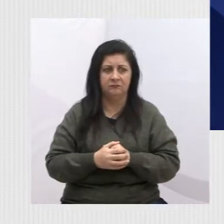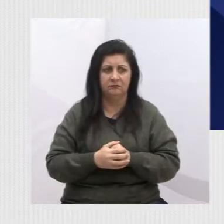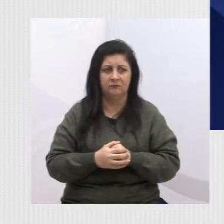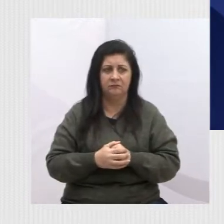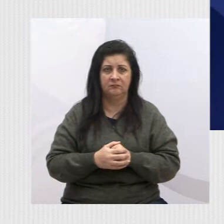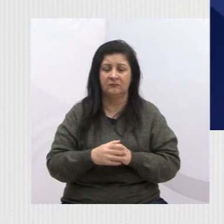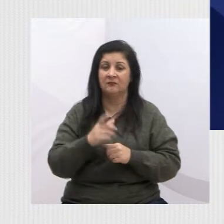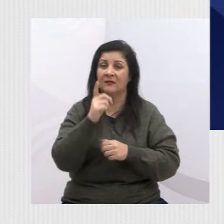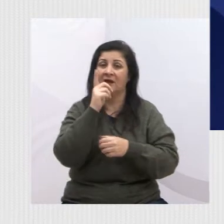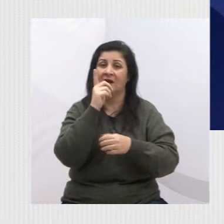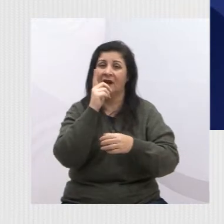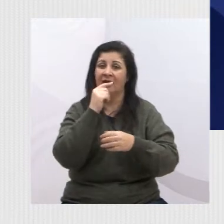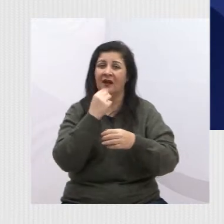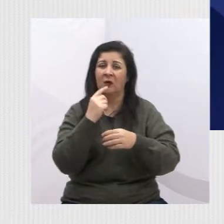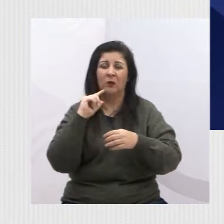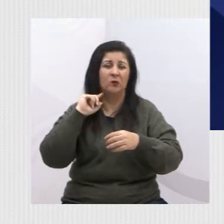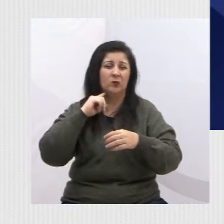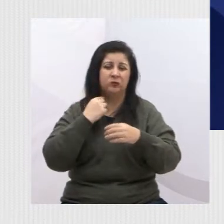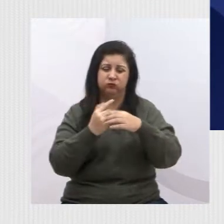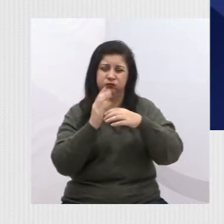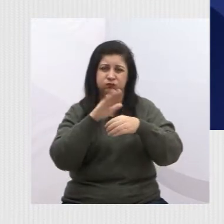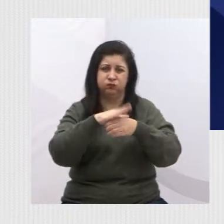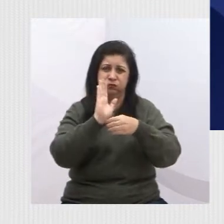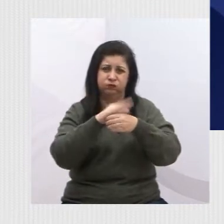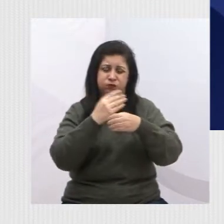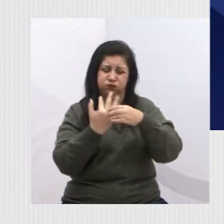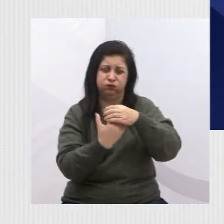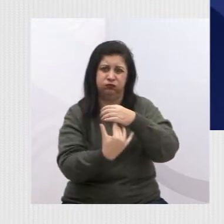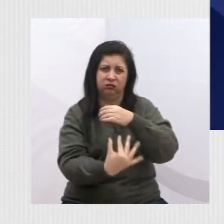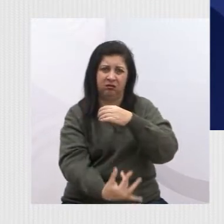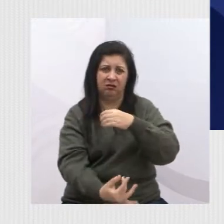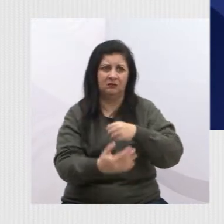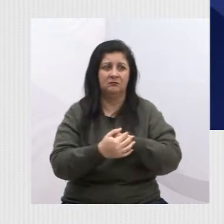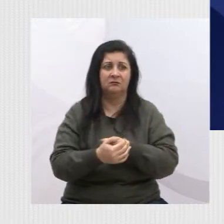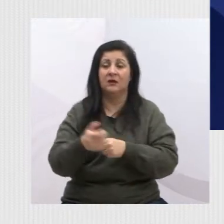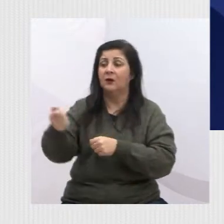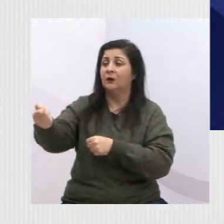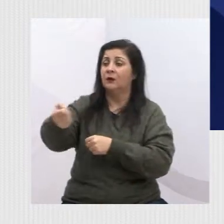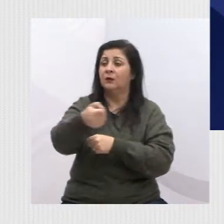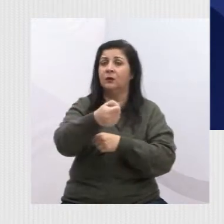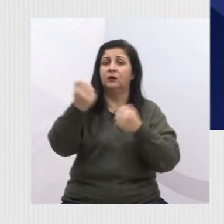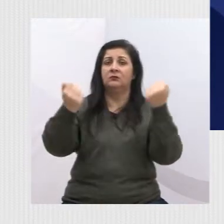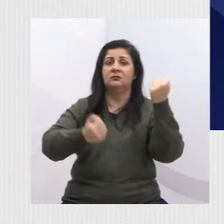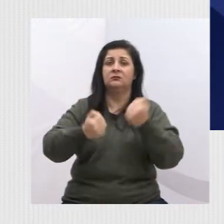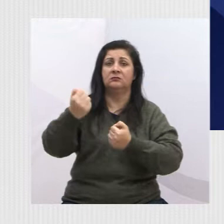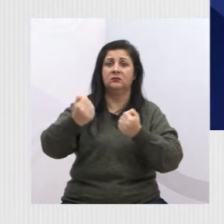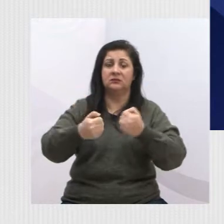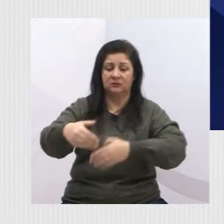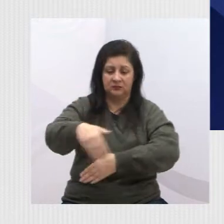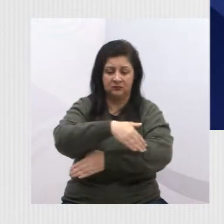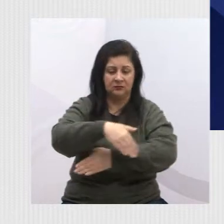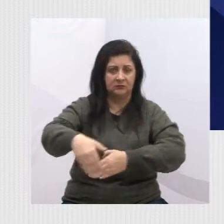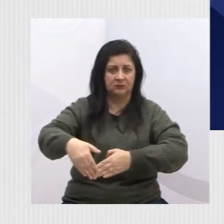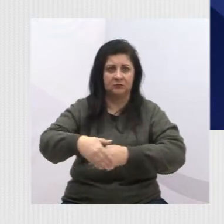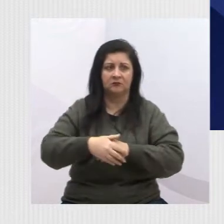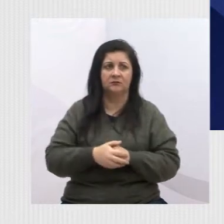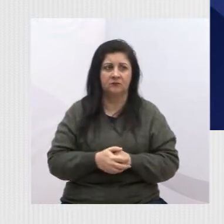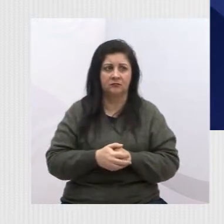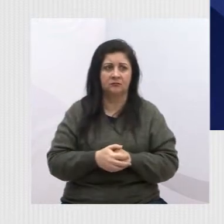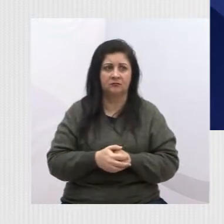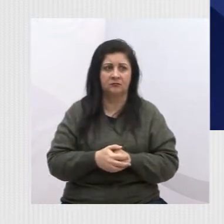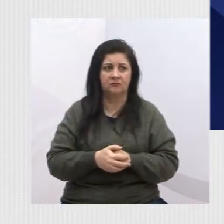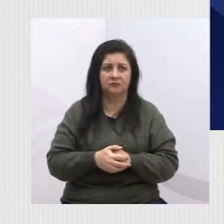lançar esgoto em galerias de águas pluviais, lavar veículos ou animais nas vias públicas,